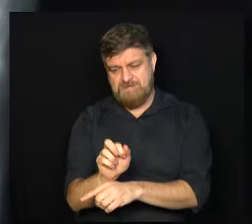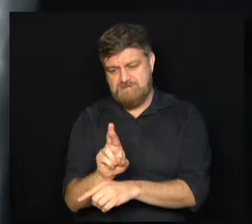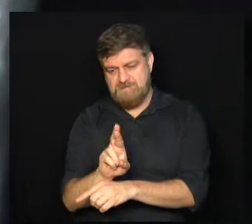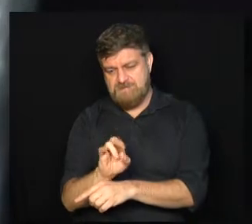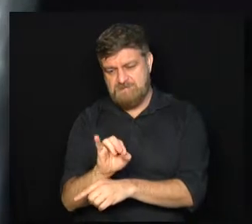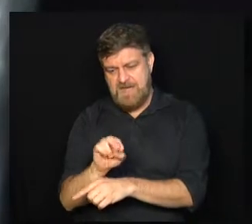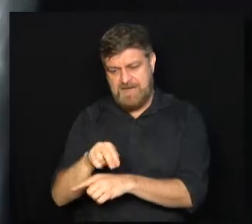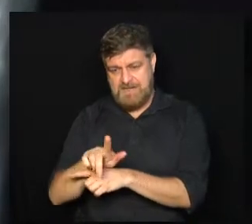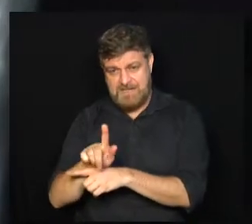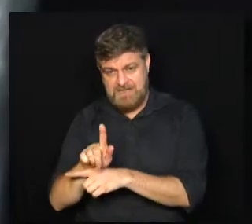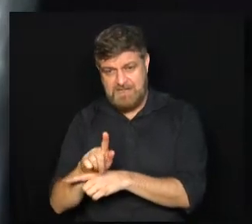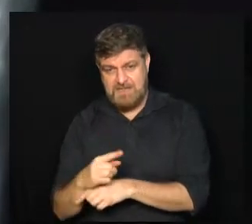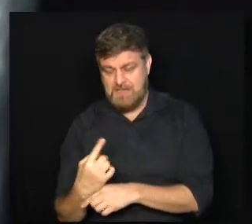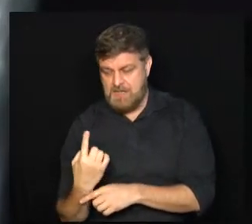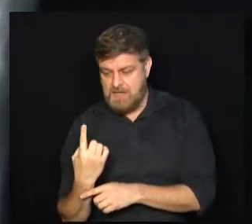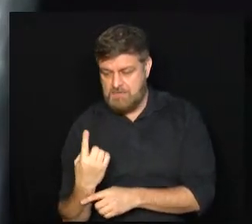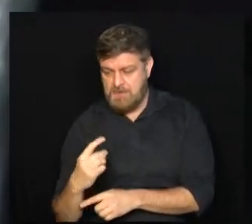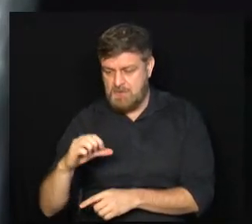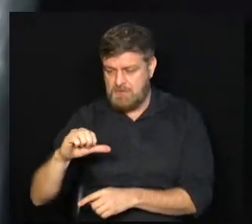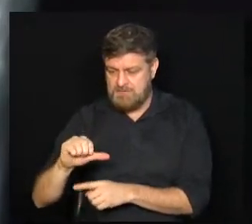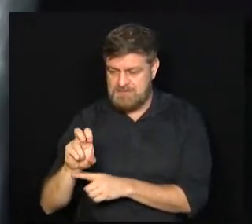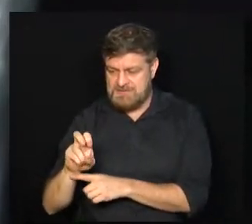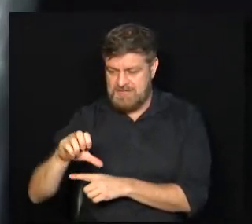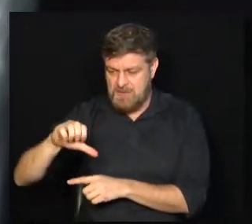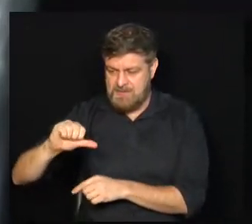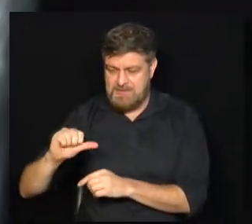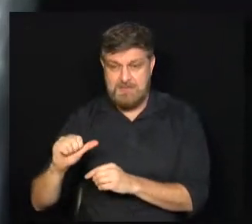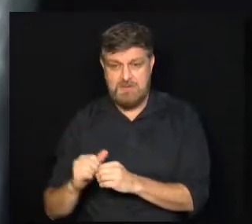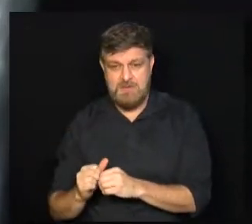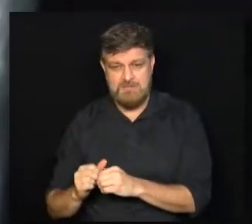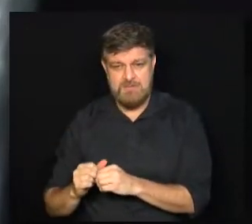1959, eu já vou dar um salto de 10 anos para não ficar longa a história,